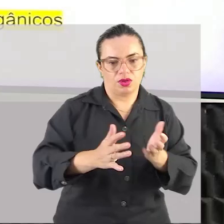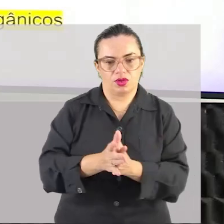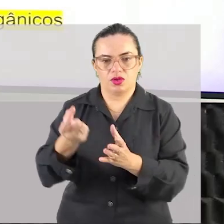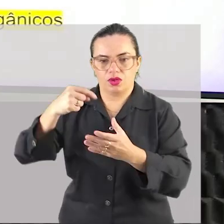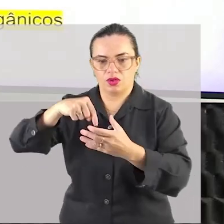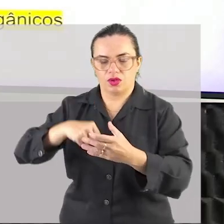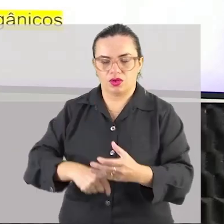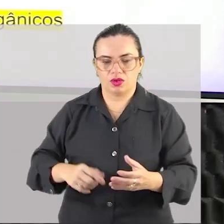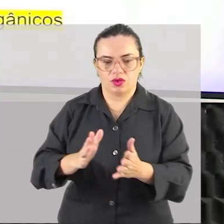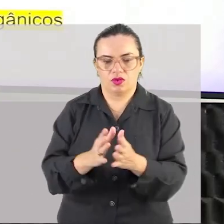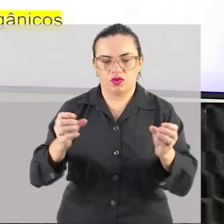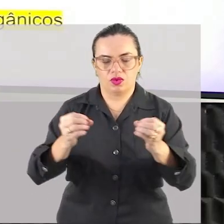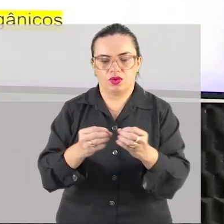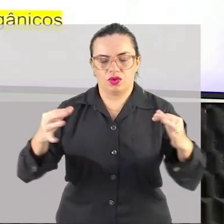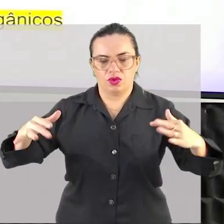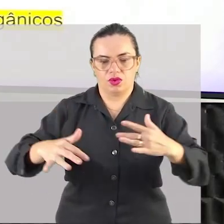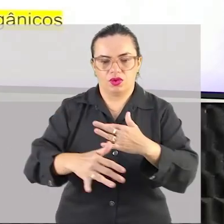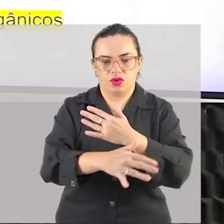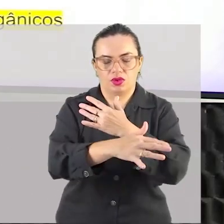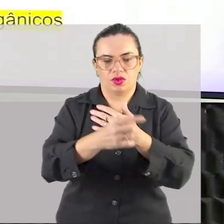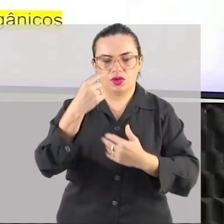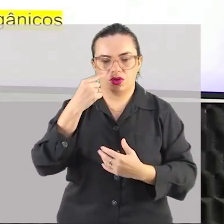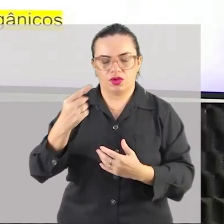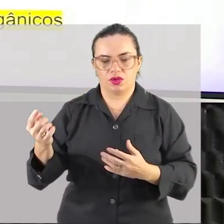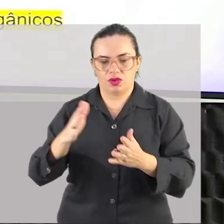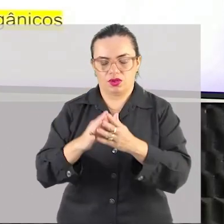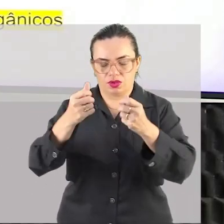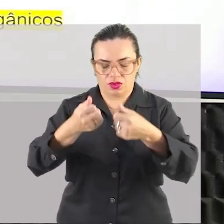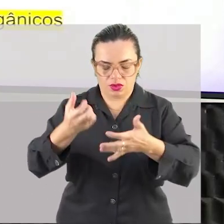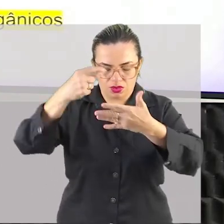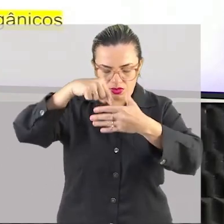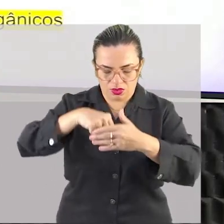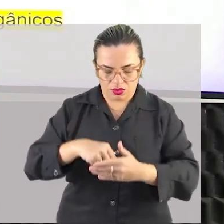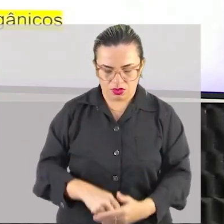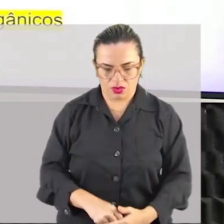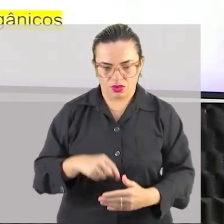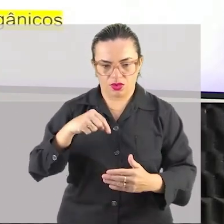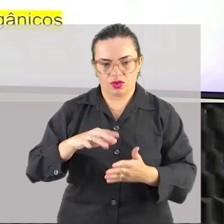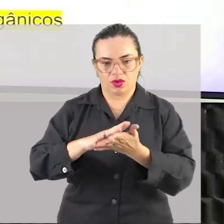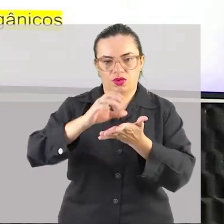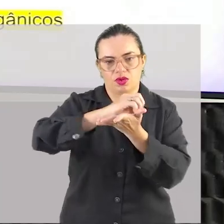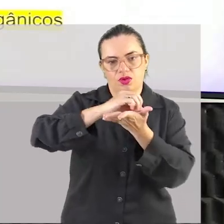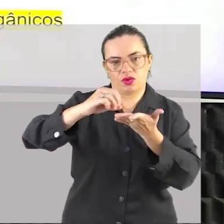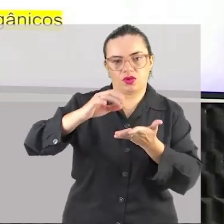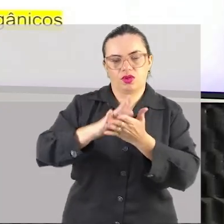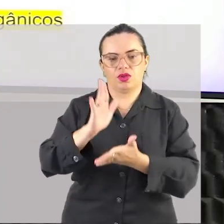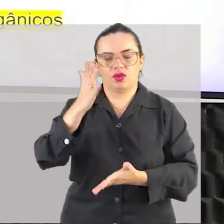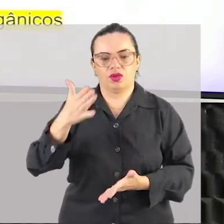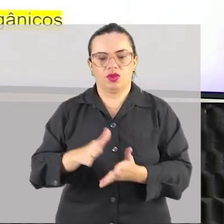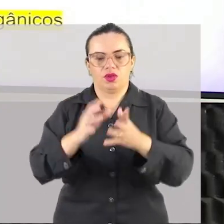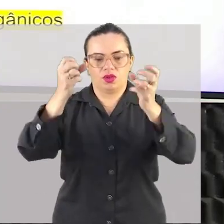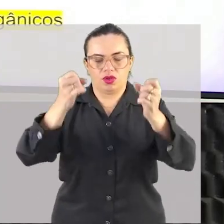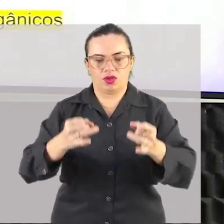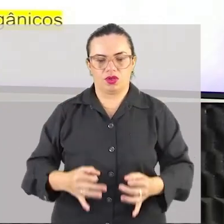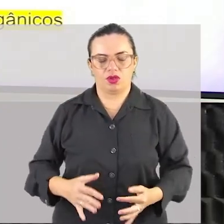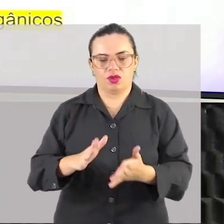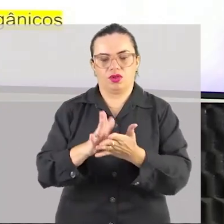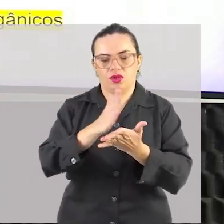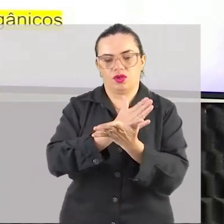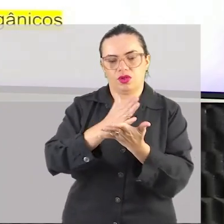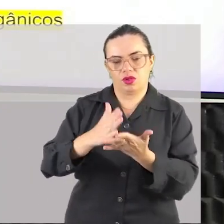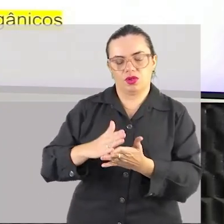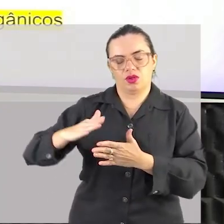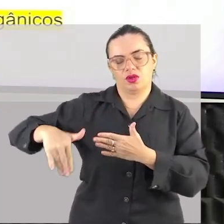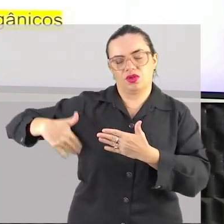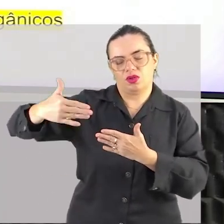do oceano e com isso vão, portanto, soterrando esses materiais orgânicos que nós citamos no princípio. Ao passar de